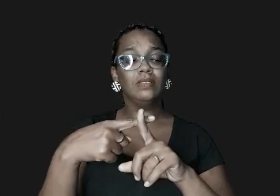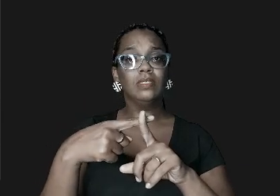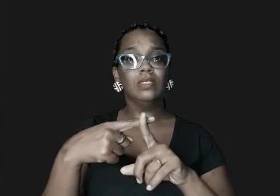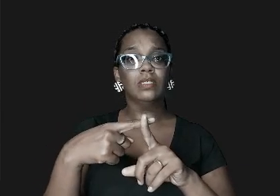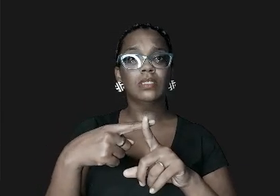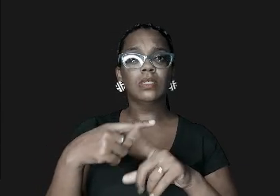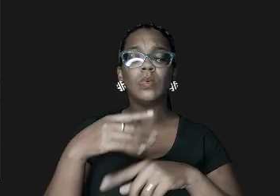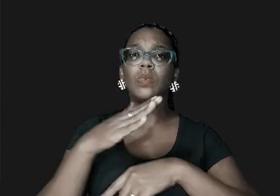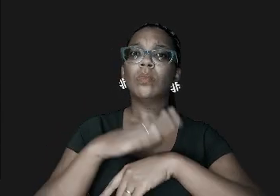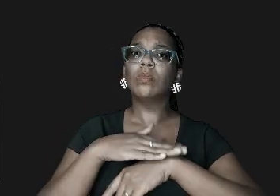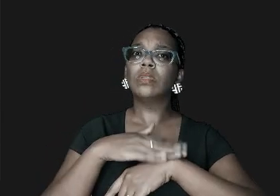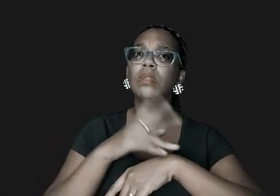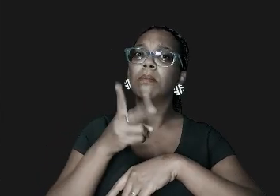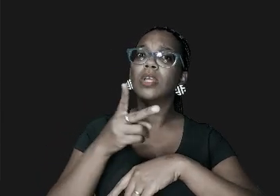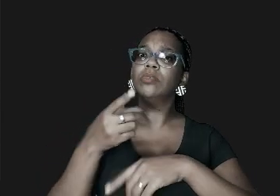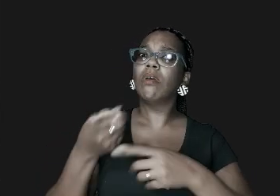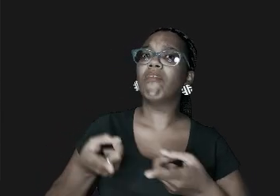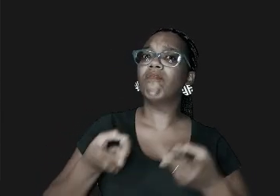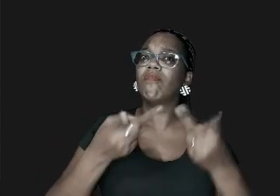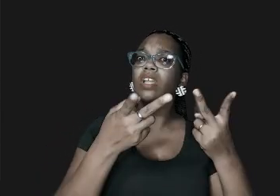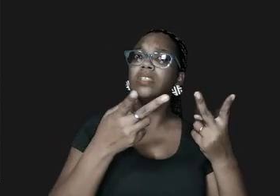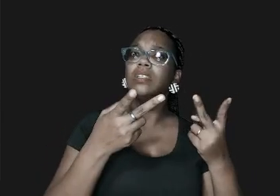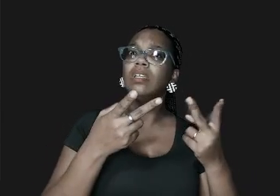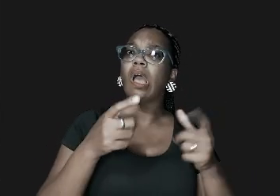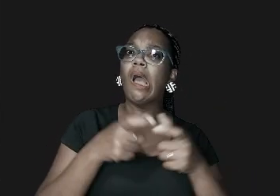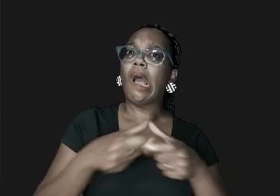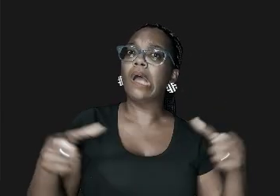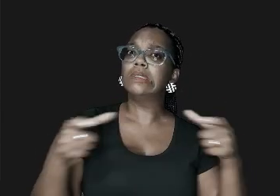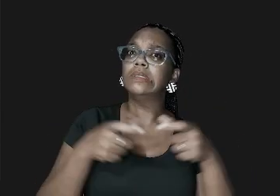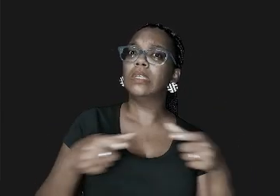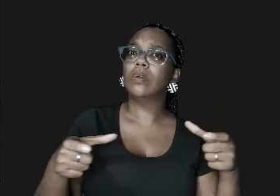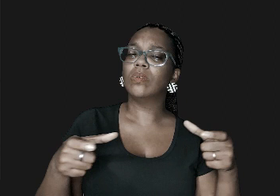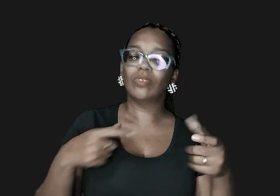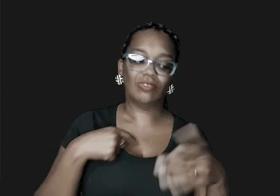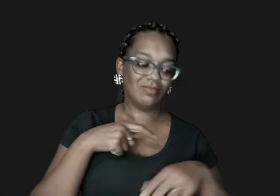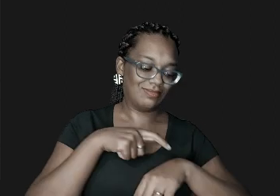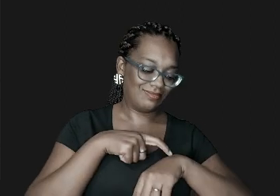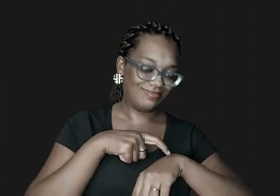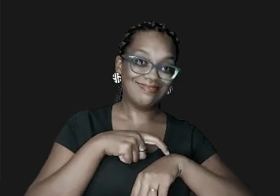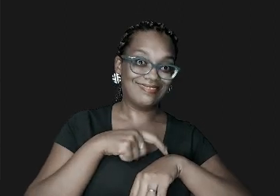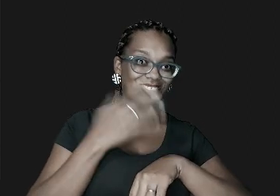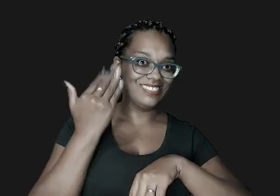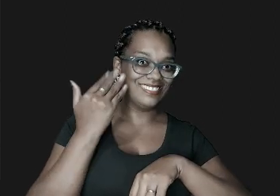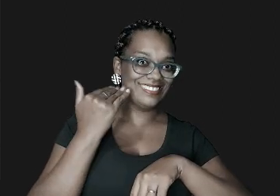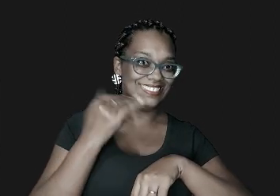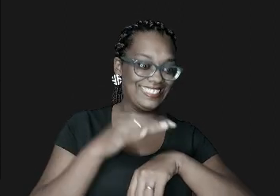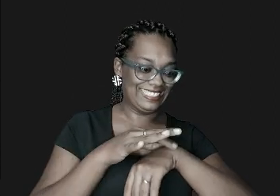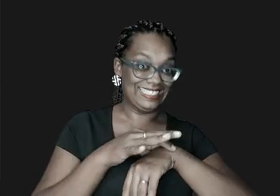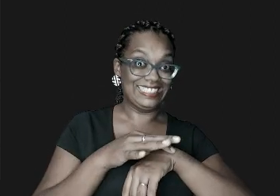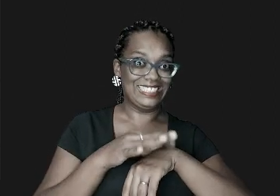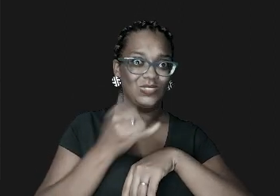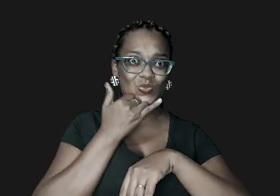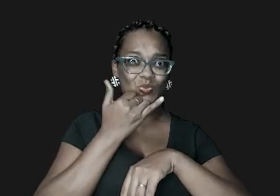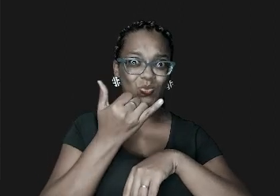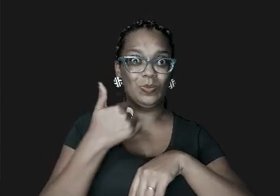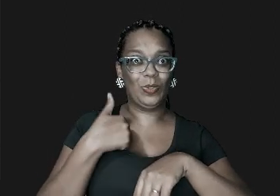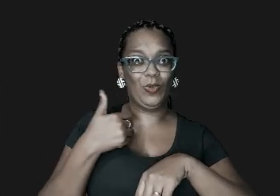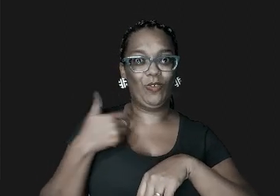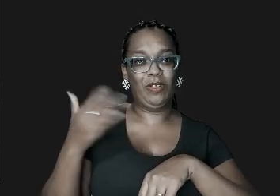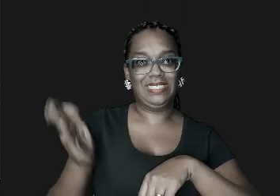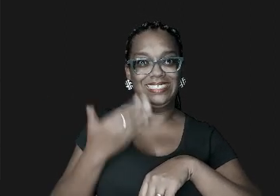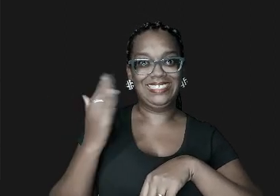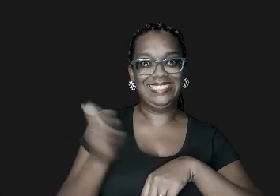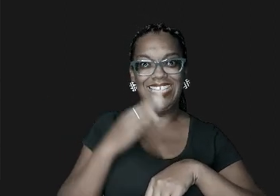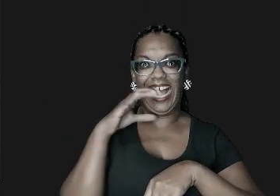divulgando notícias positivas e ao tempo que vendia as ações de mercado Já estou no meu tempo aqui